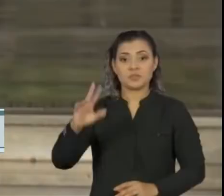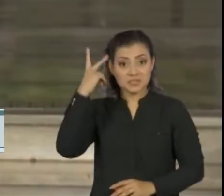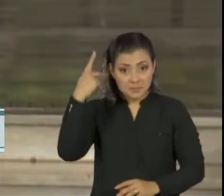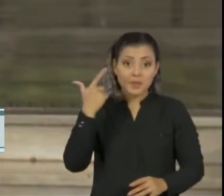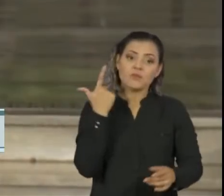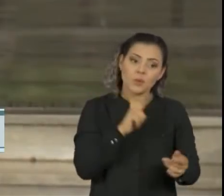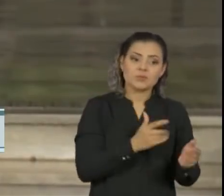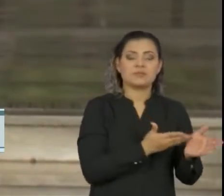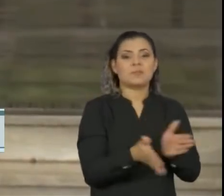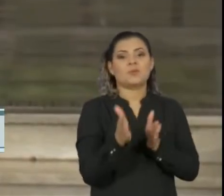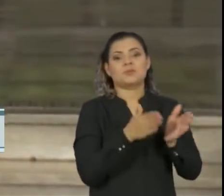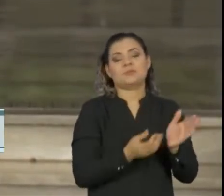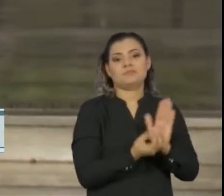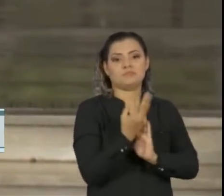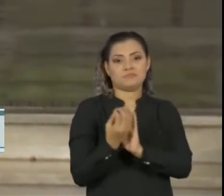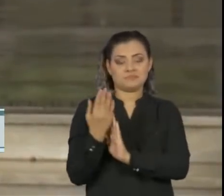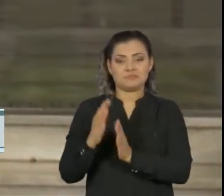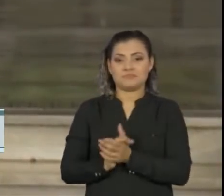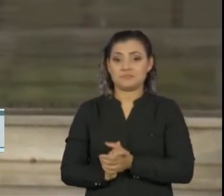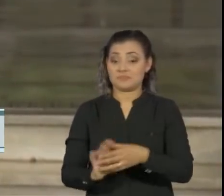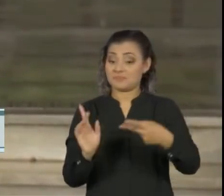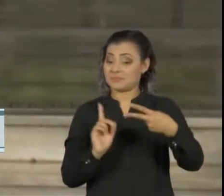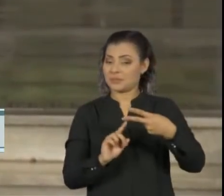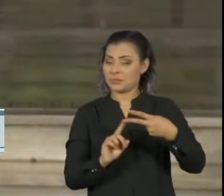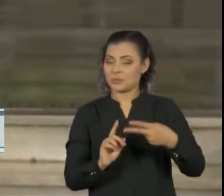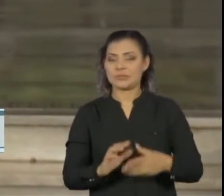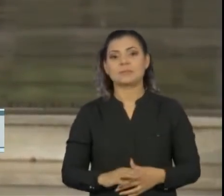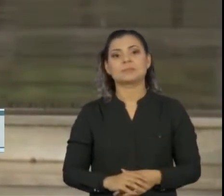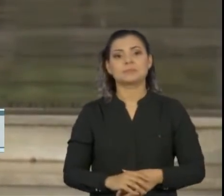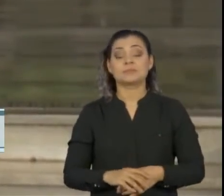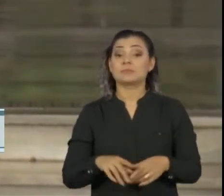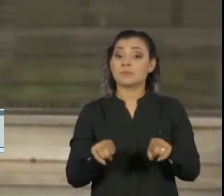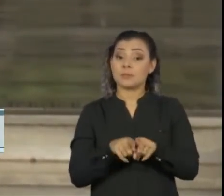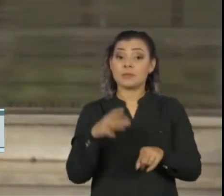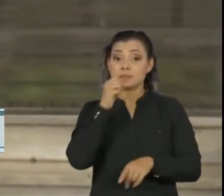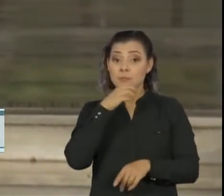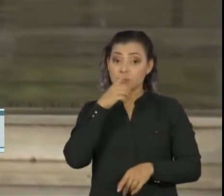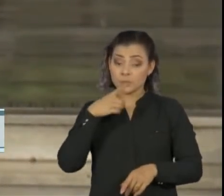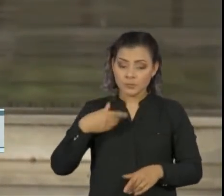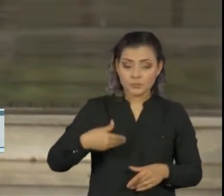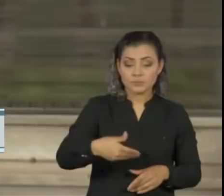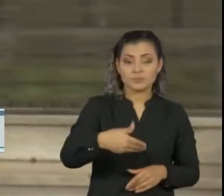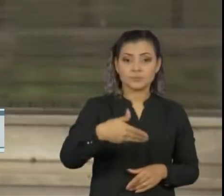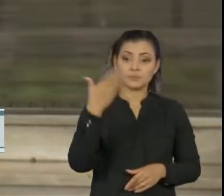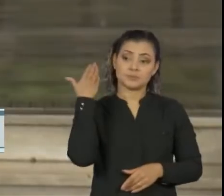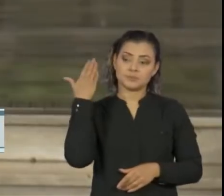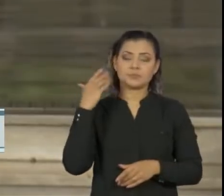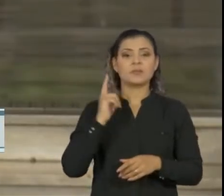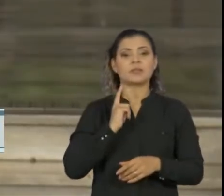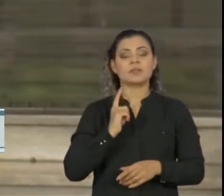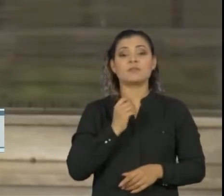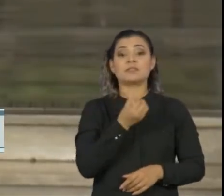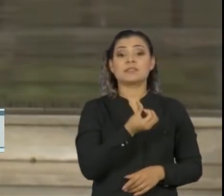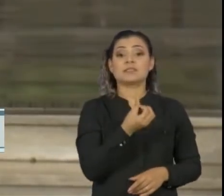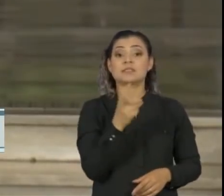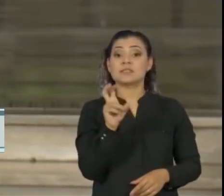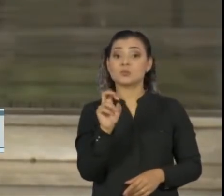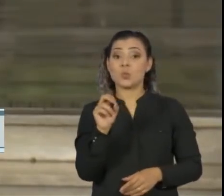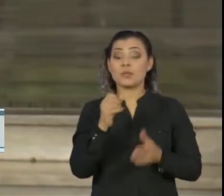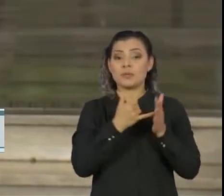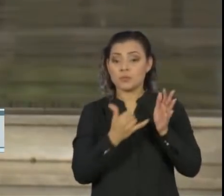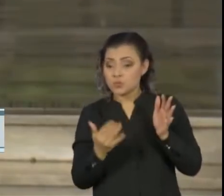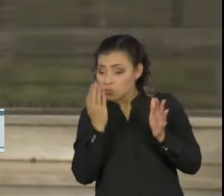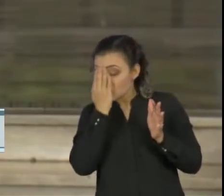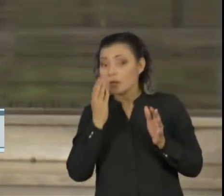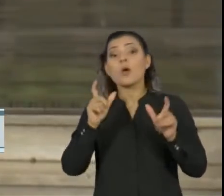Paulo. Segunda comunicação, recebemos neste final de semana mais 650 respiradores vindos